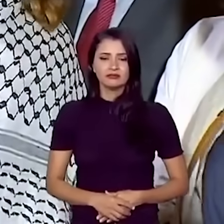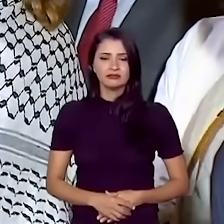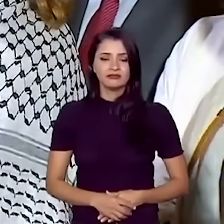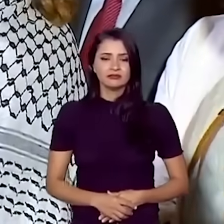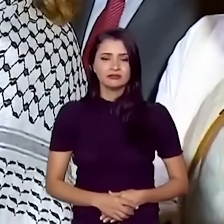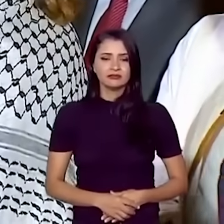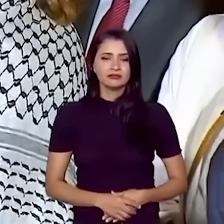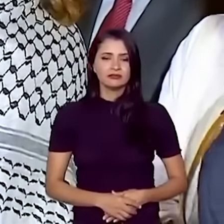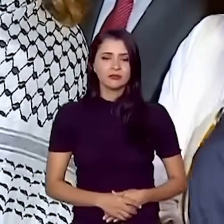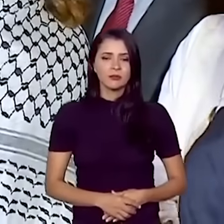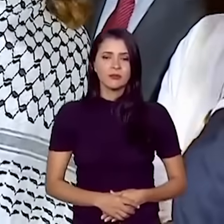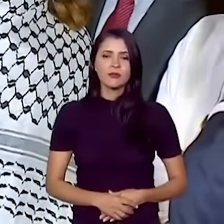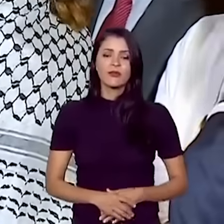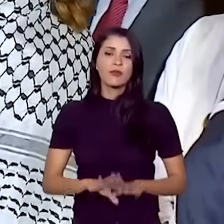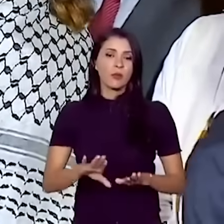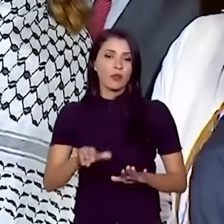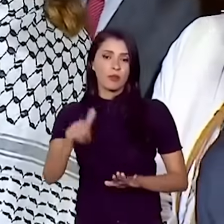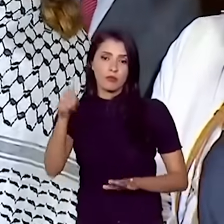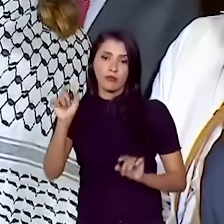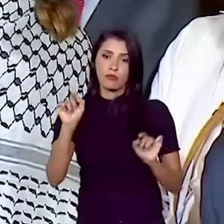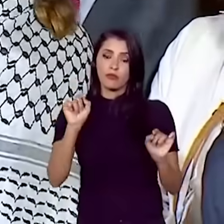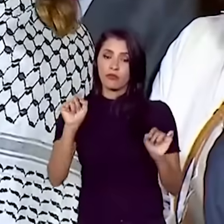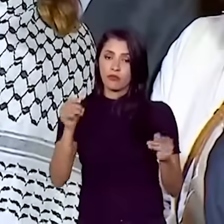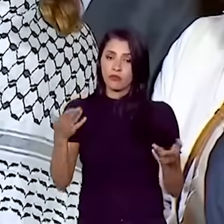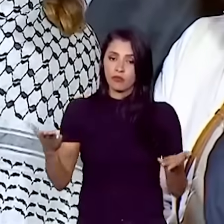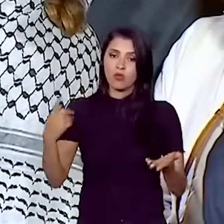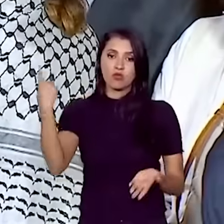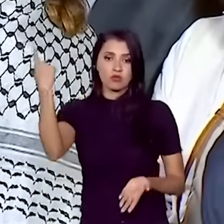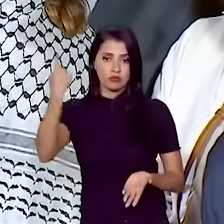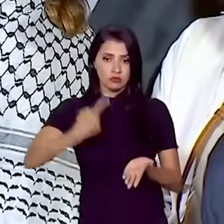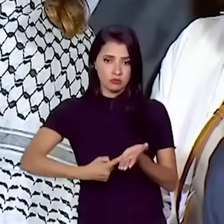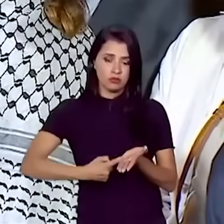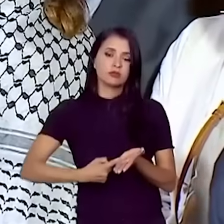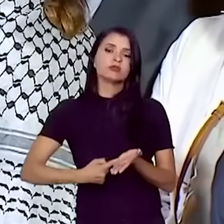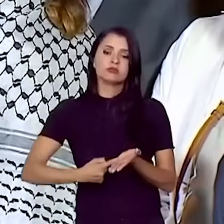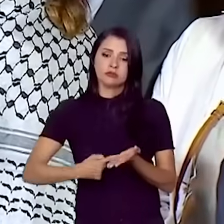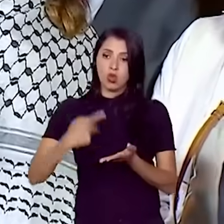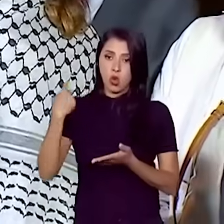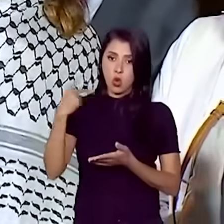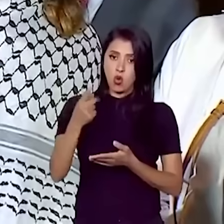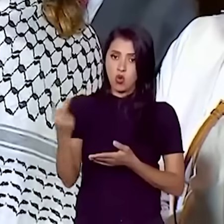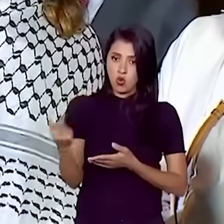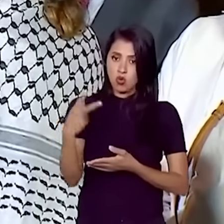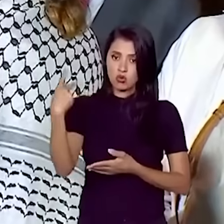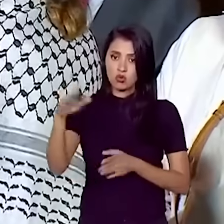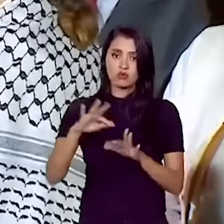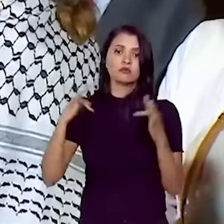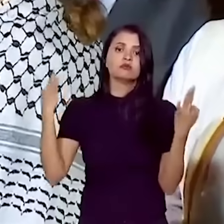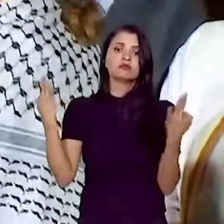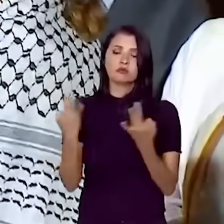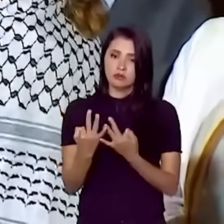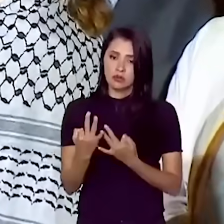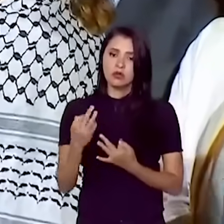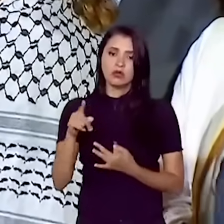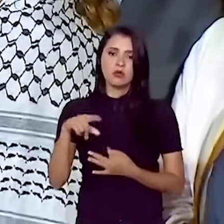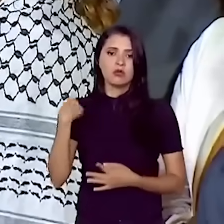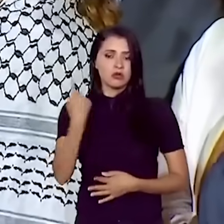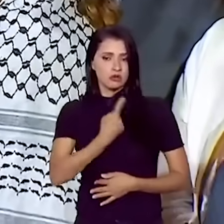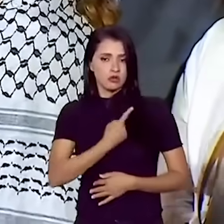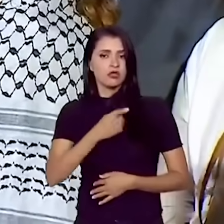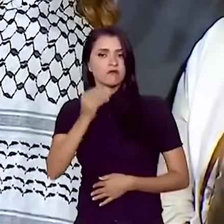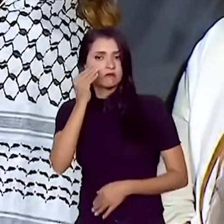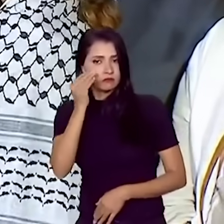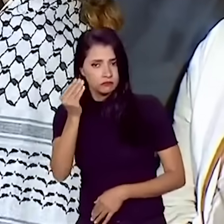Olha, primeiro um compromisso com você, com a sua família, que a gente